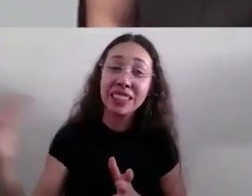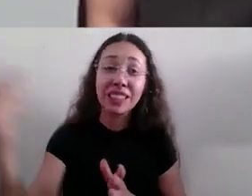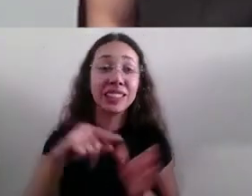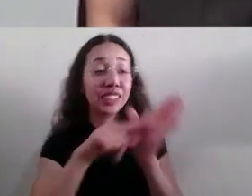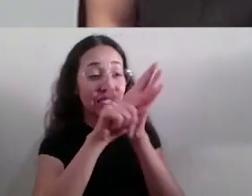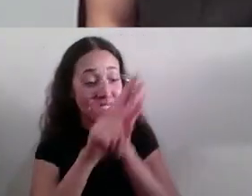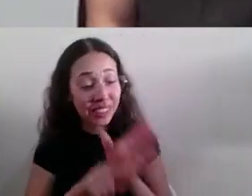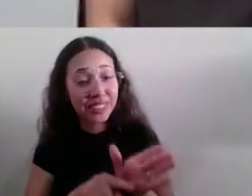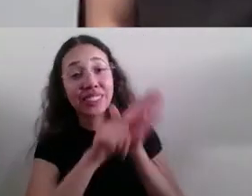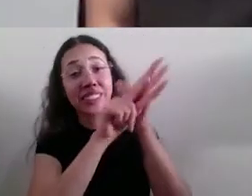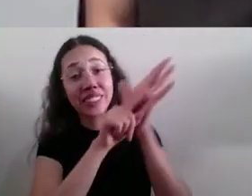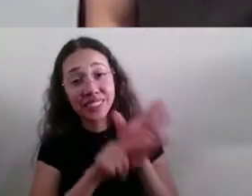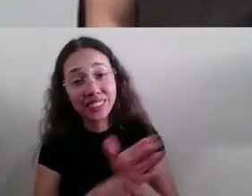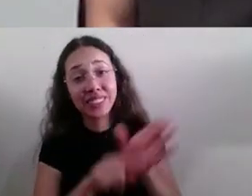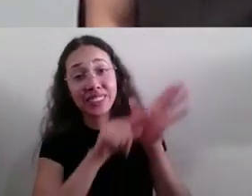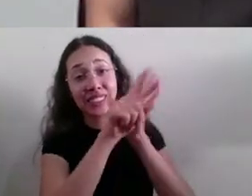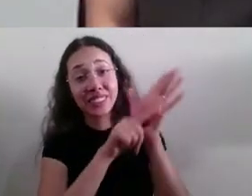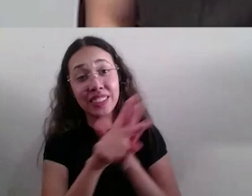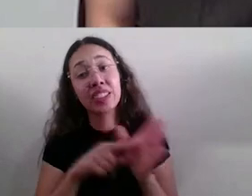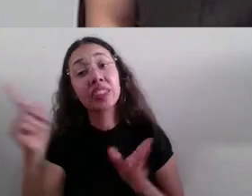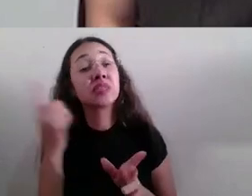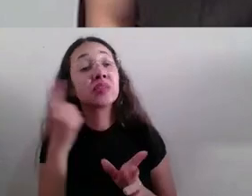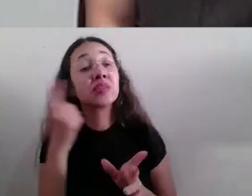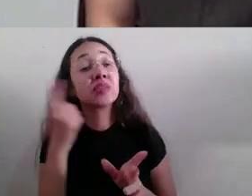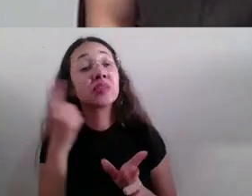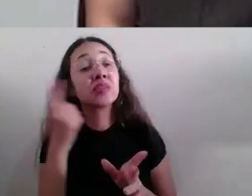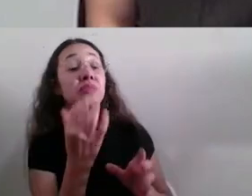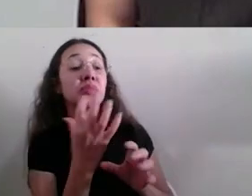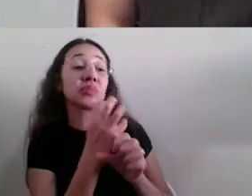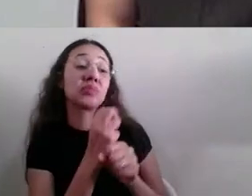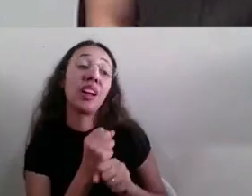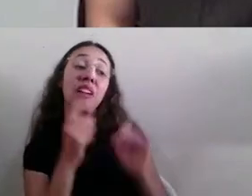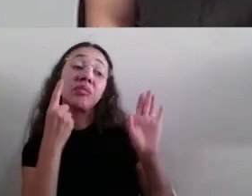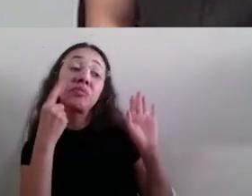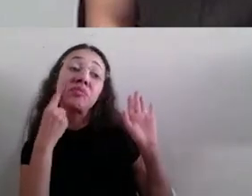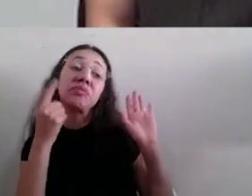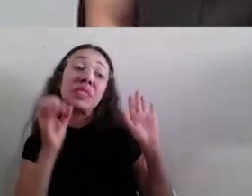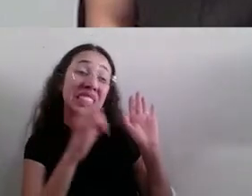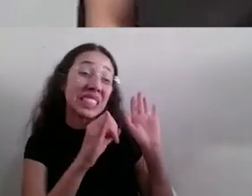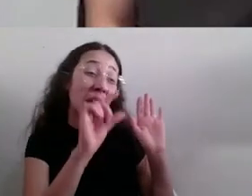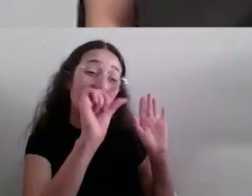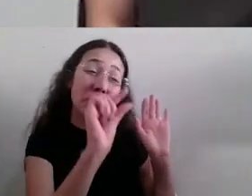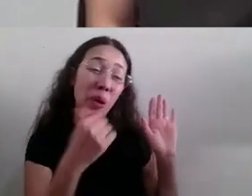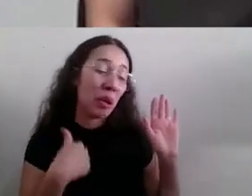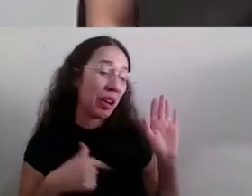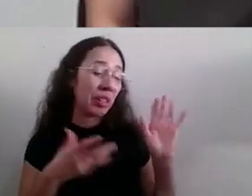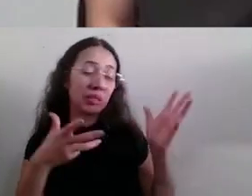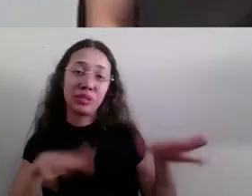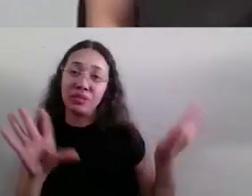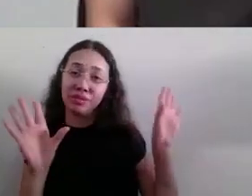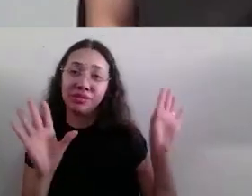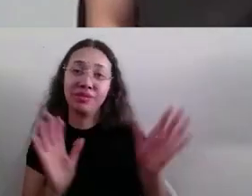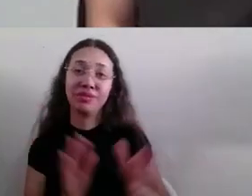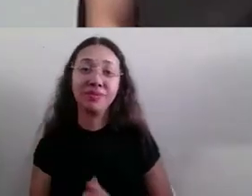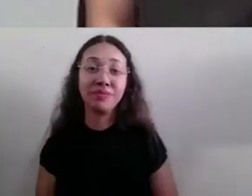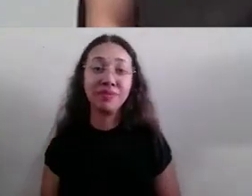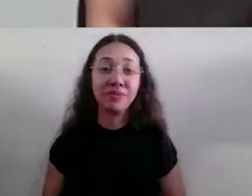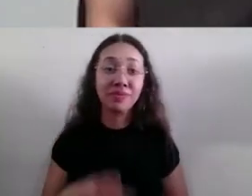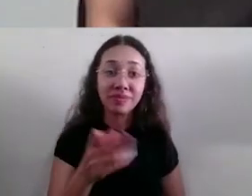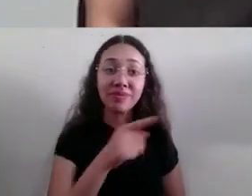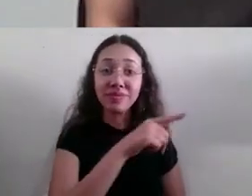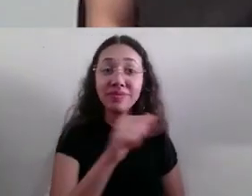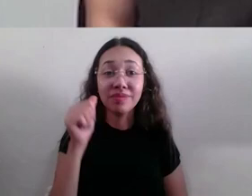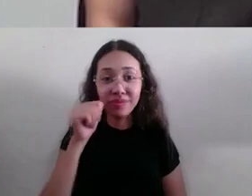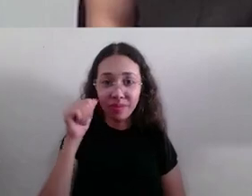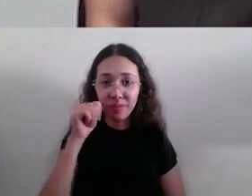que fosse economicamente viável para eles, porque senão eles não queriam ir. E isso foi graças à intervenção da doutora Maria Vitória,